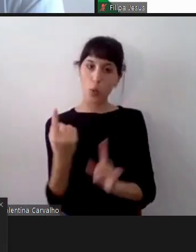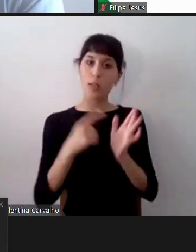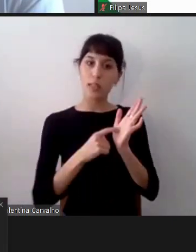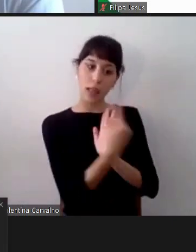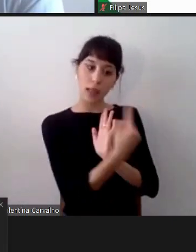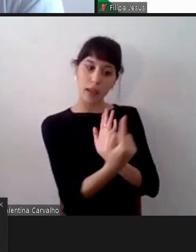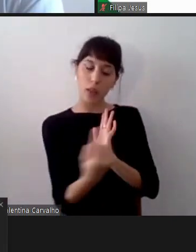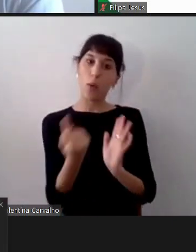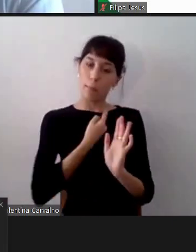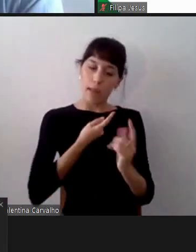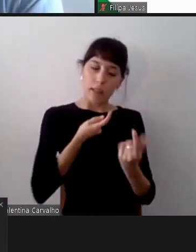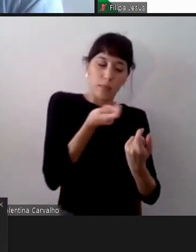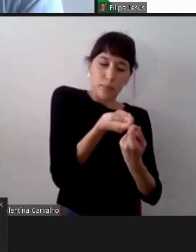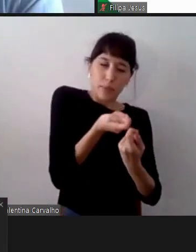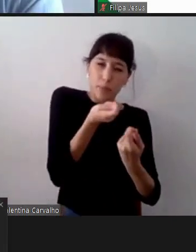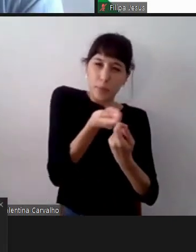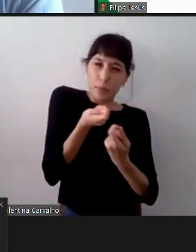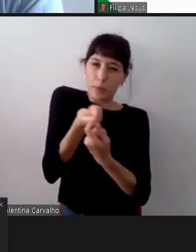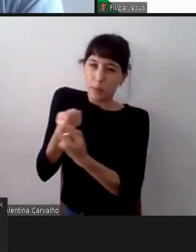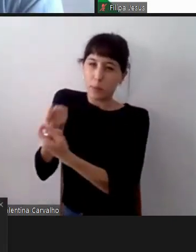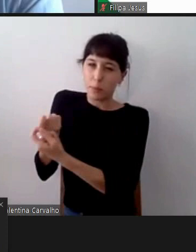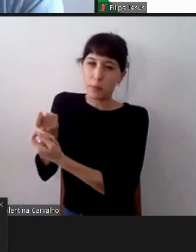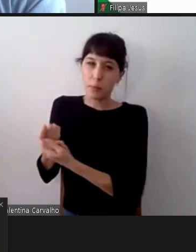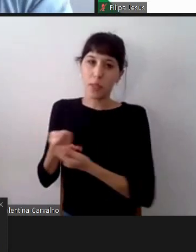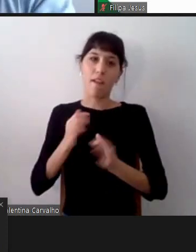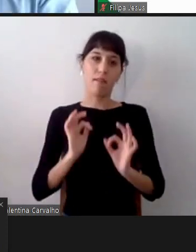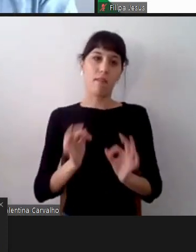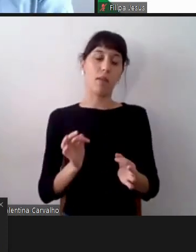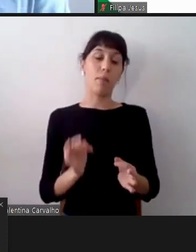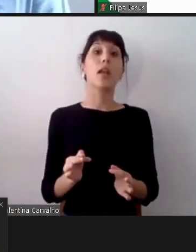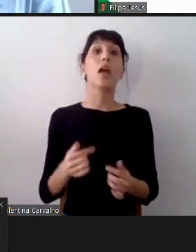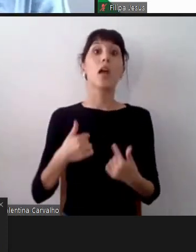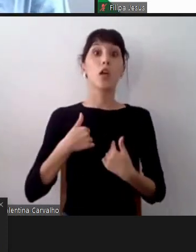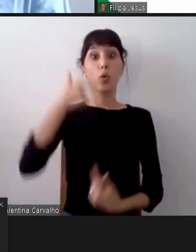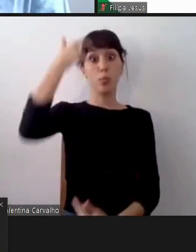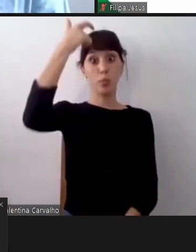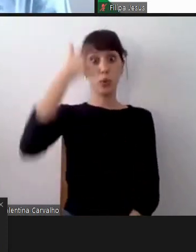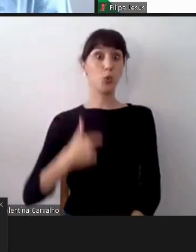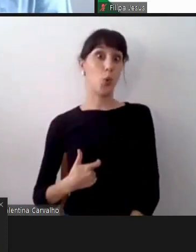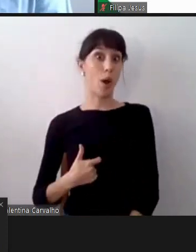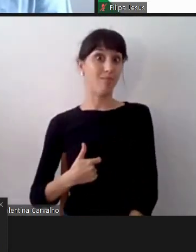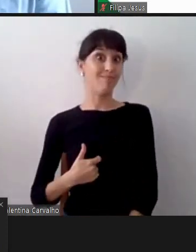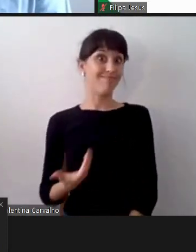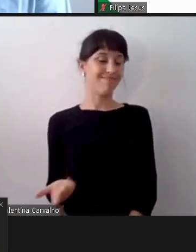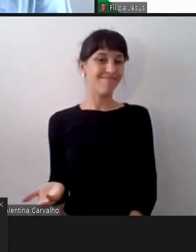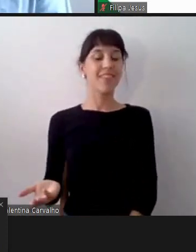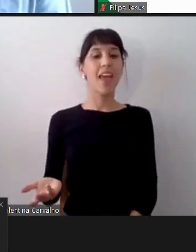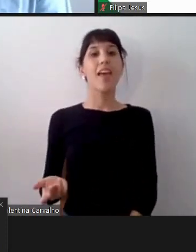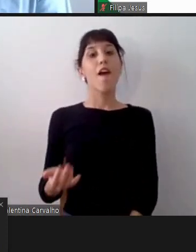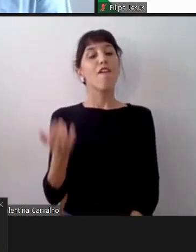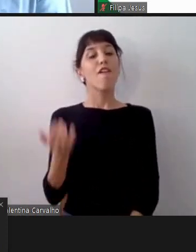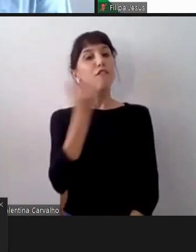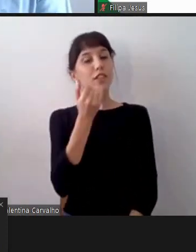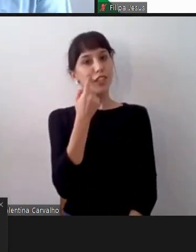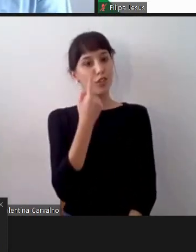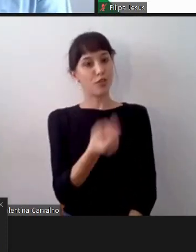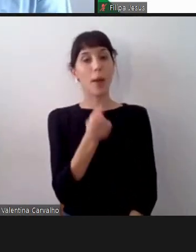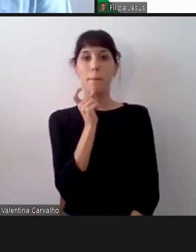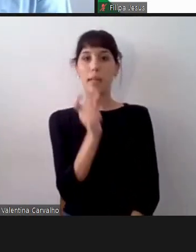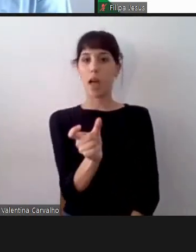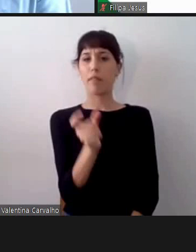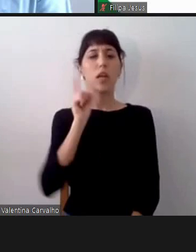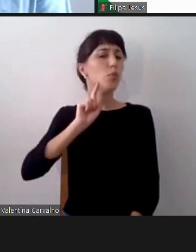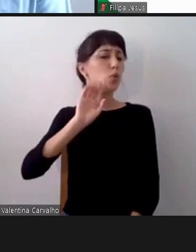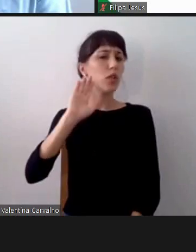e portanto creio que como cidadã fico muito feliz de ver esta palavra-chave